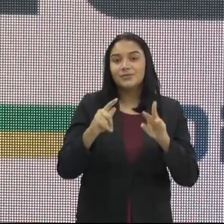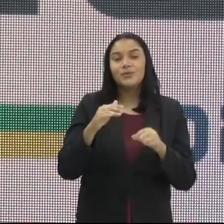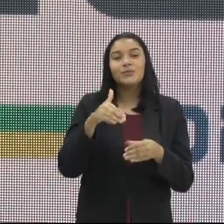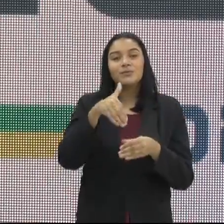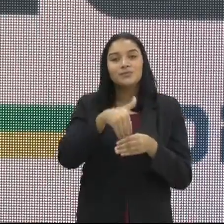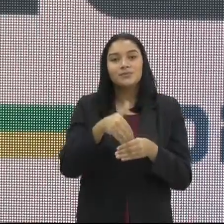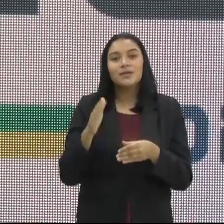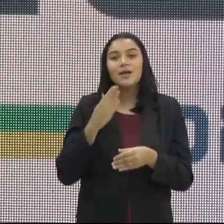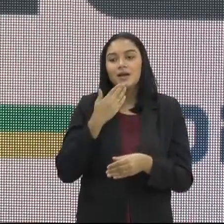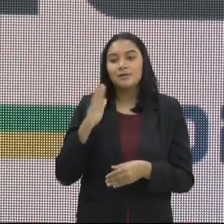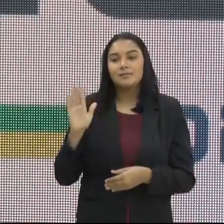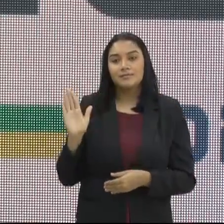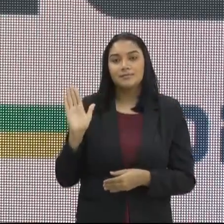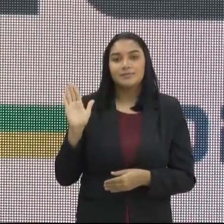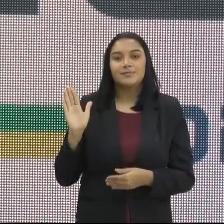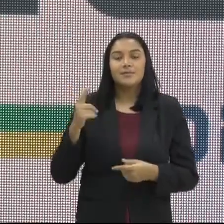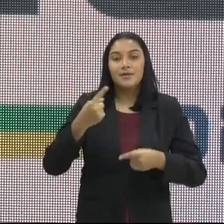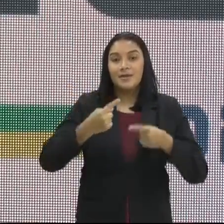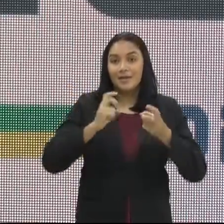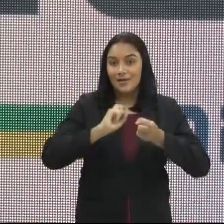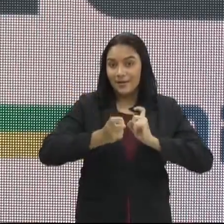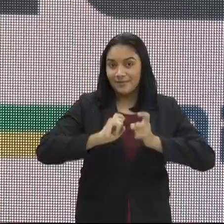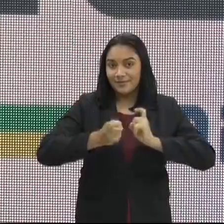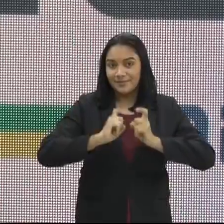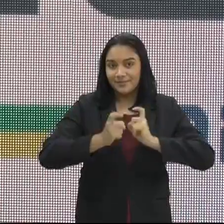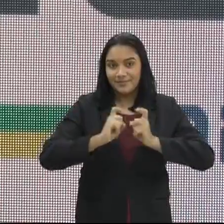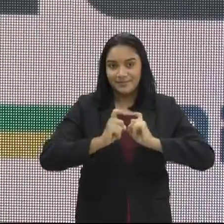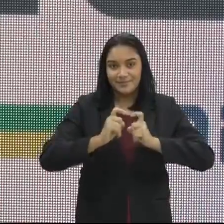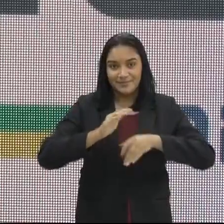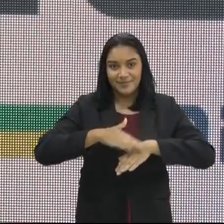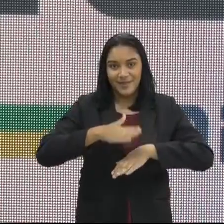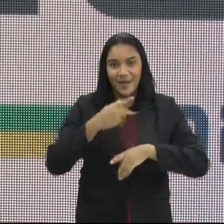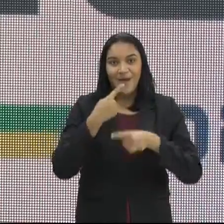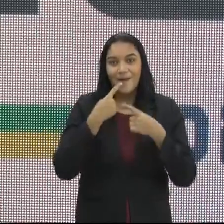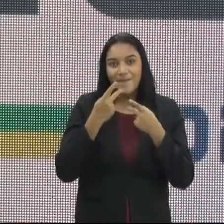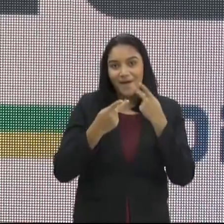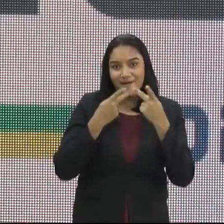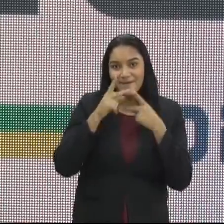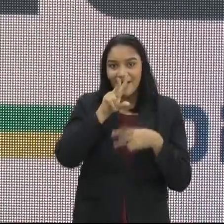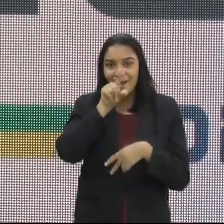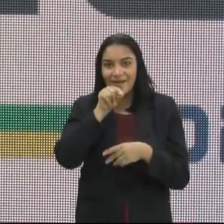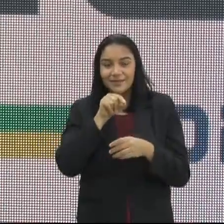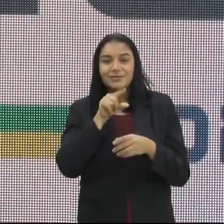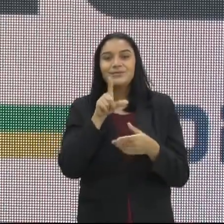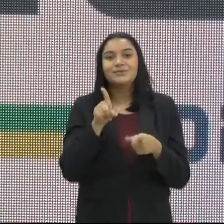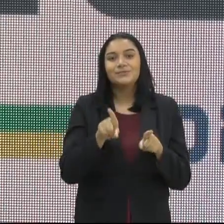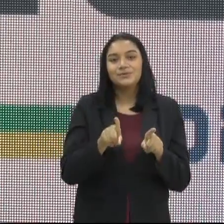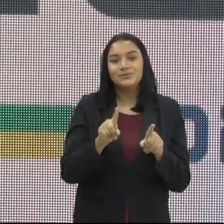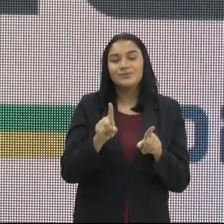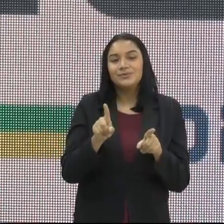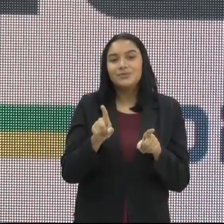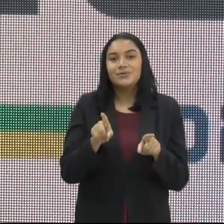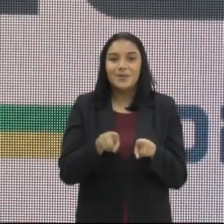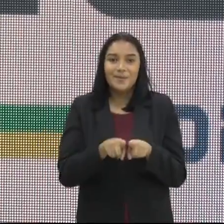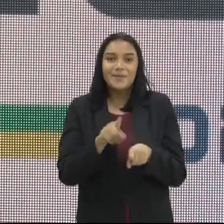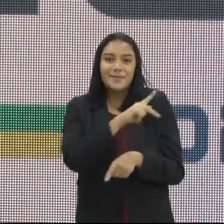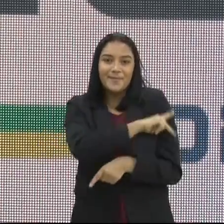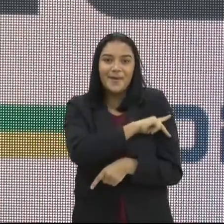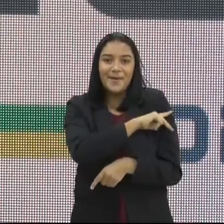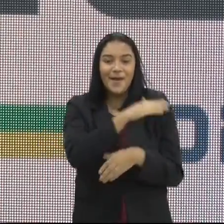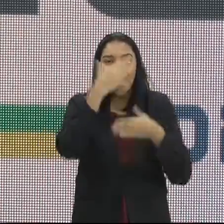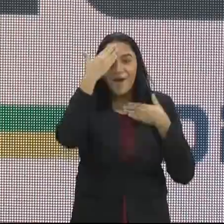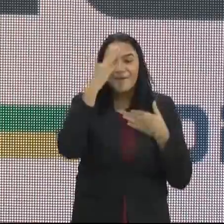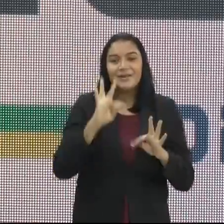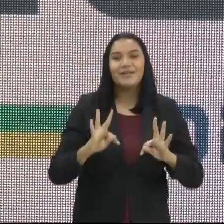candidatos presentes que o debate na Udia TV é o assunto mais comentado no Twitter, aqui no estado do Piauí. Muito